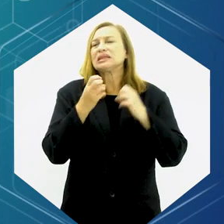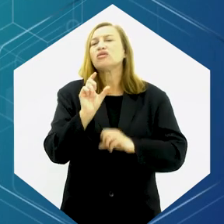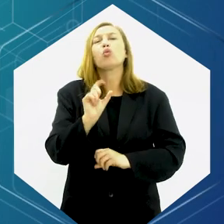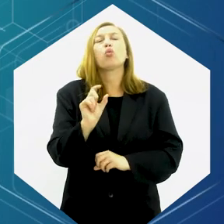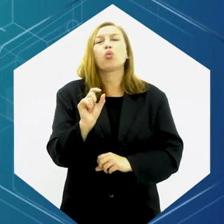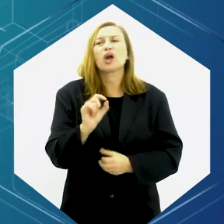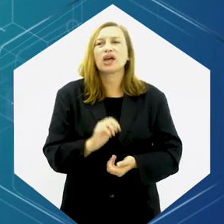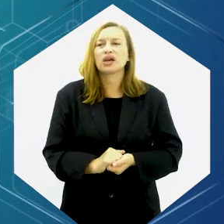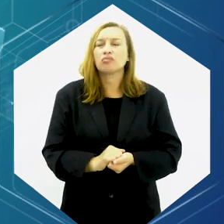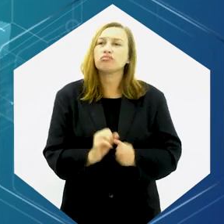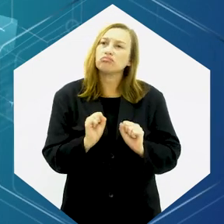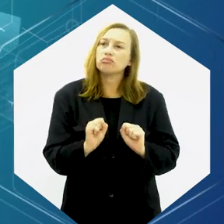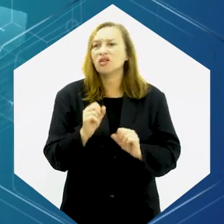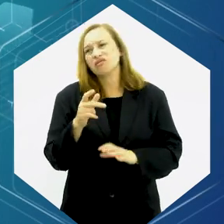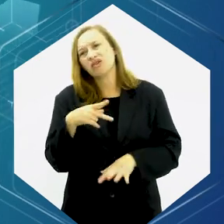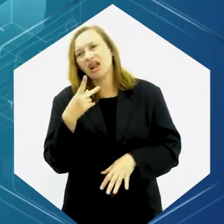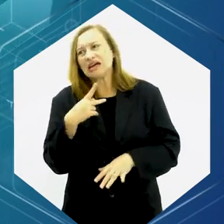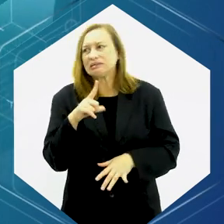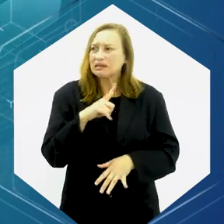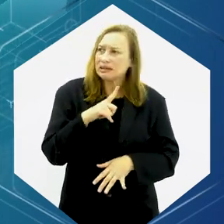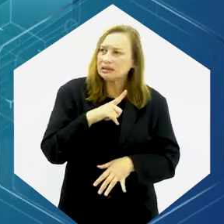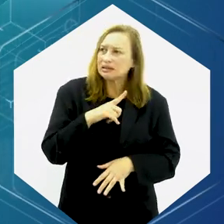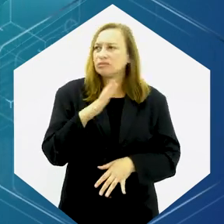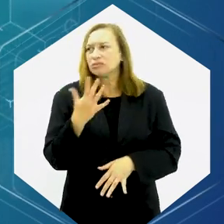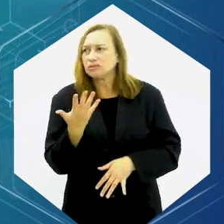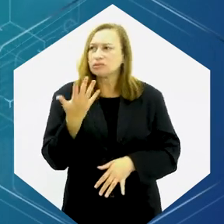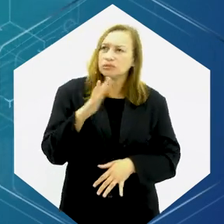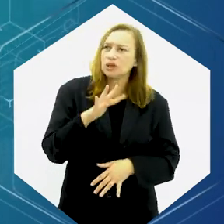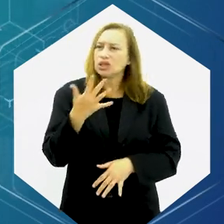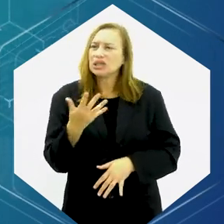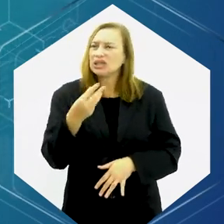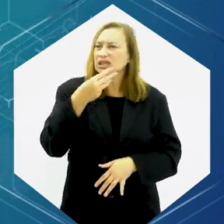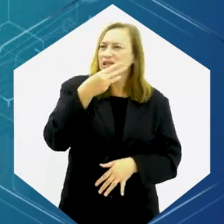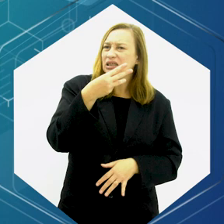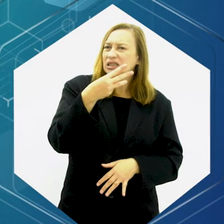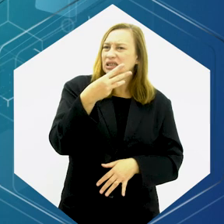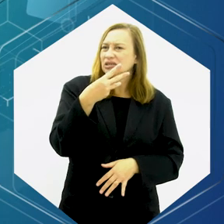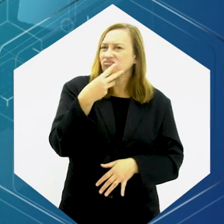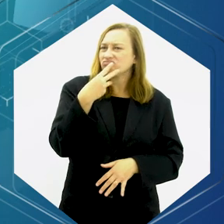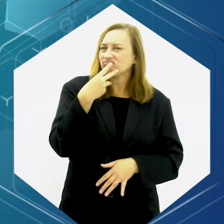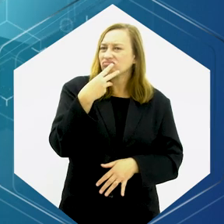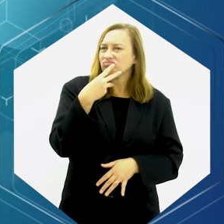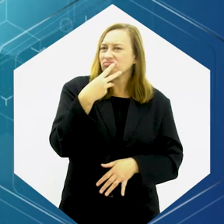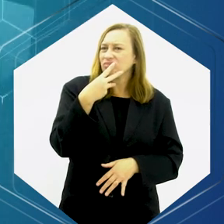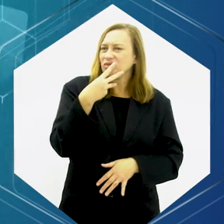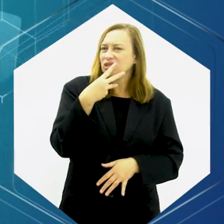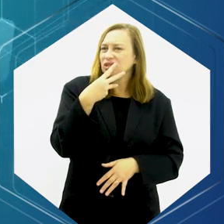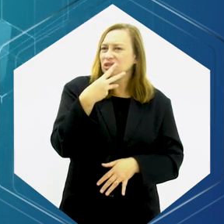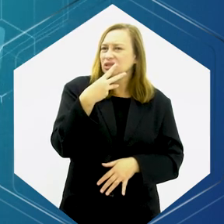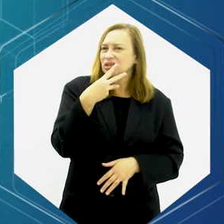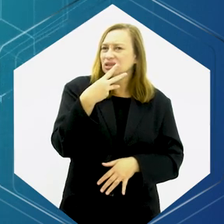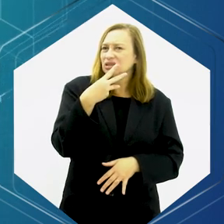a gente observa a gente pode dizer que tem uns eh aproximadamente uns três bolsões